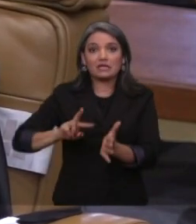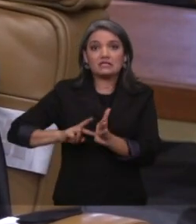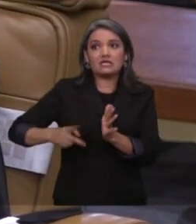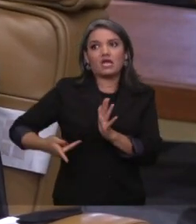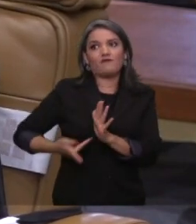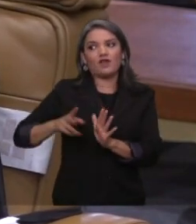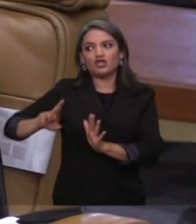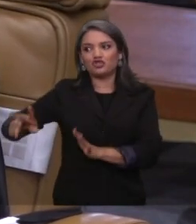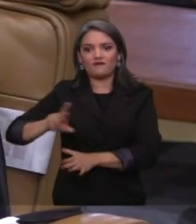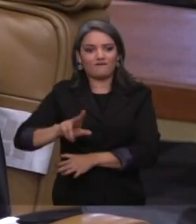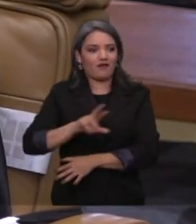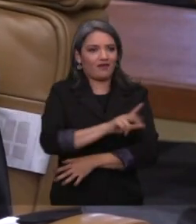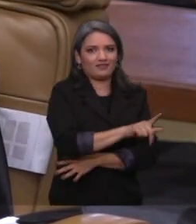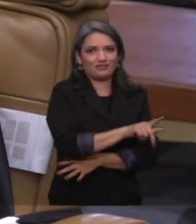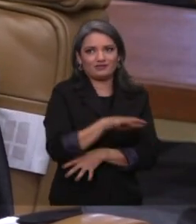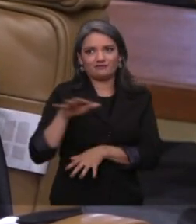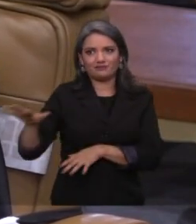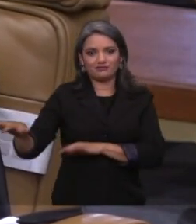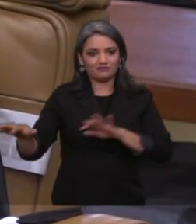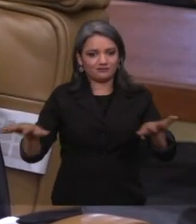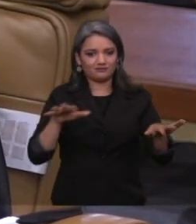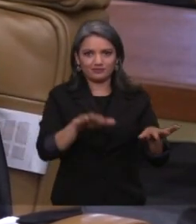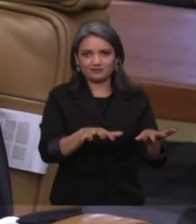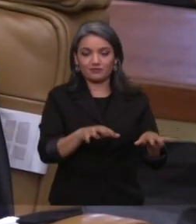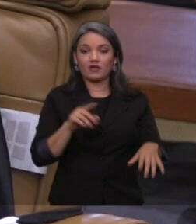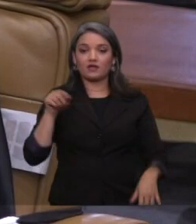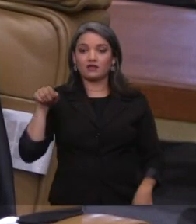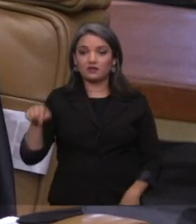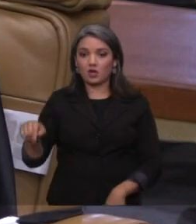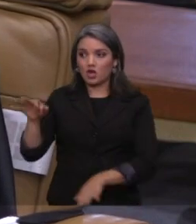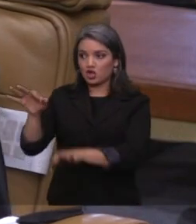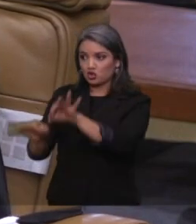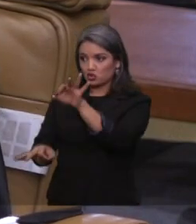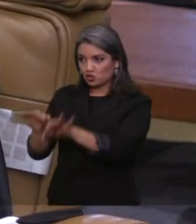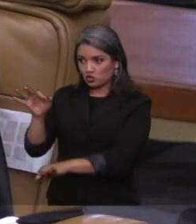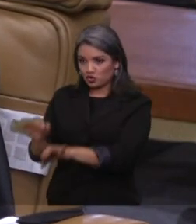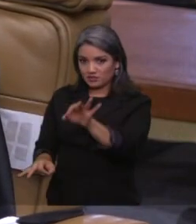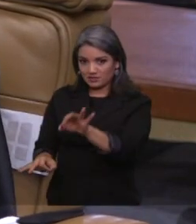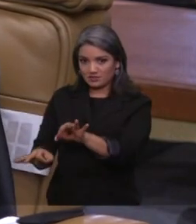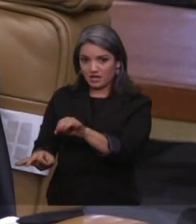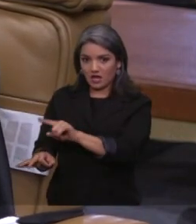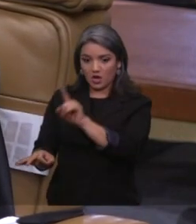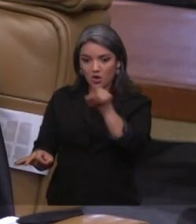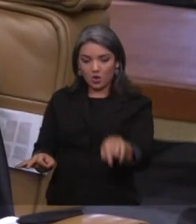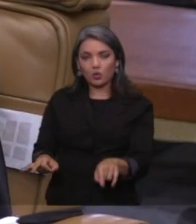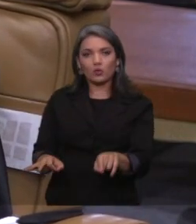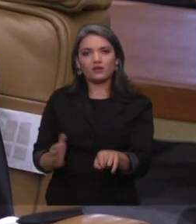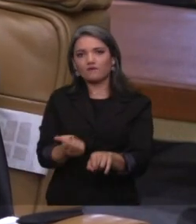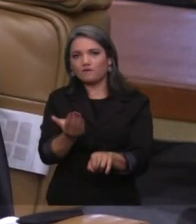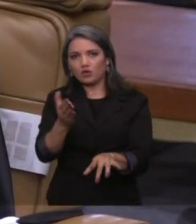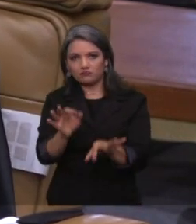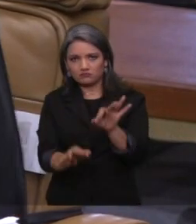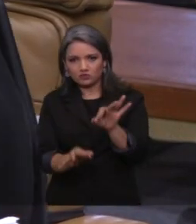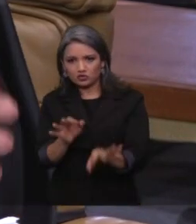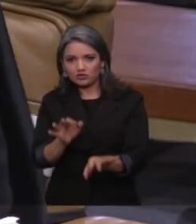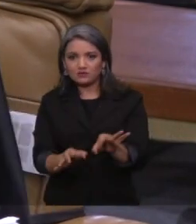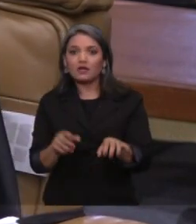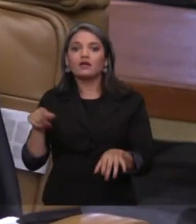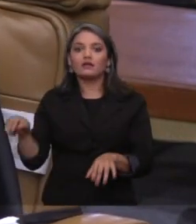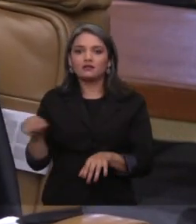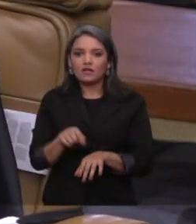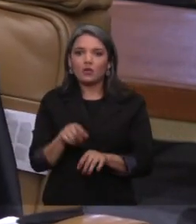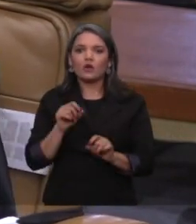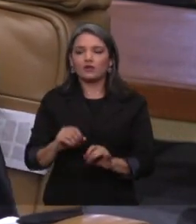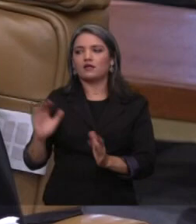completamente distinto. A separação judicial, a separação extrajudicial é esse instituto criado como uma figura intermediária